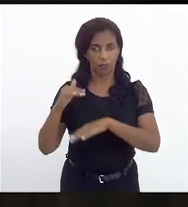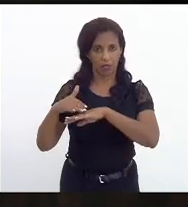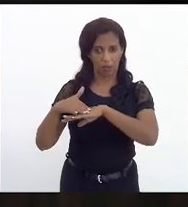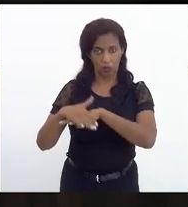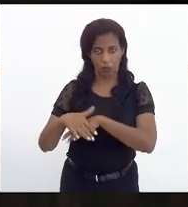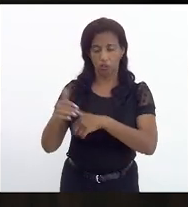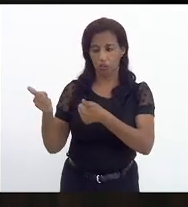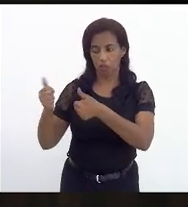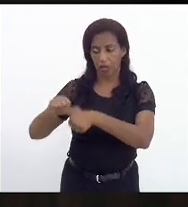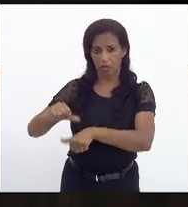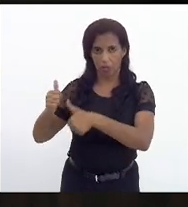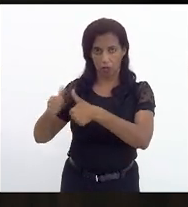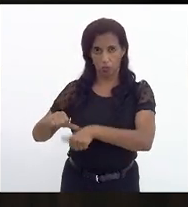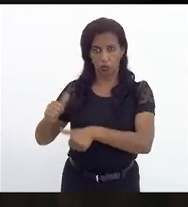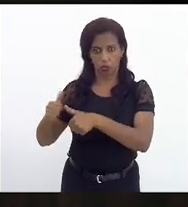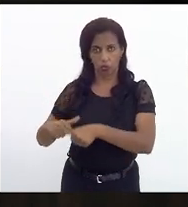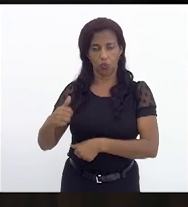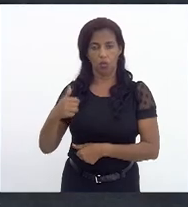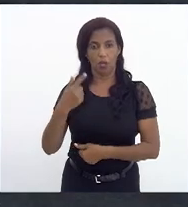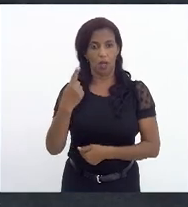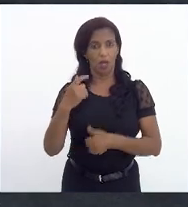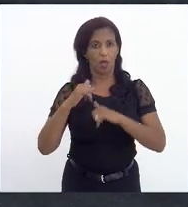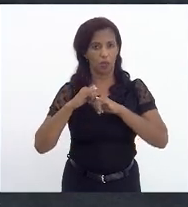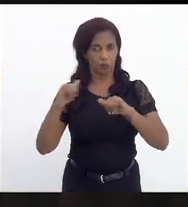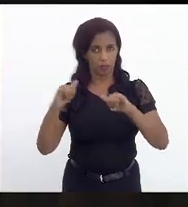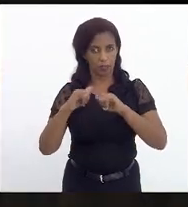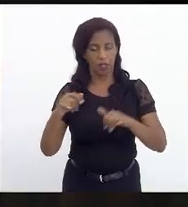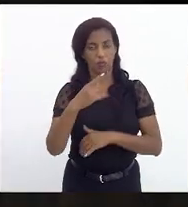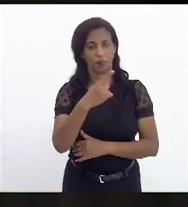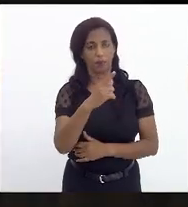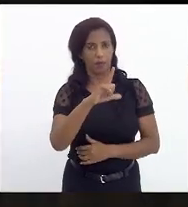análise de das três mensagens. Sim, PL. Já